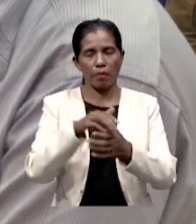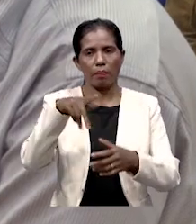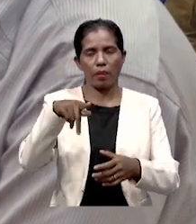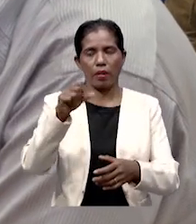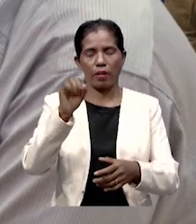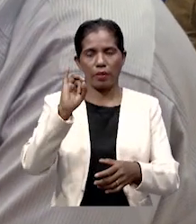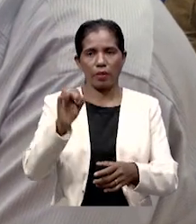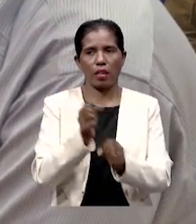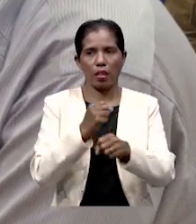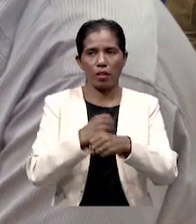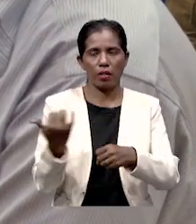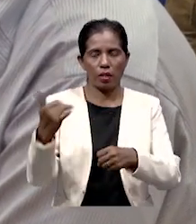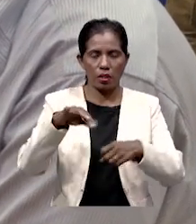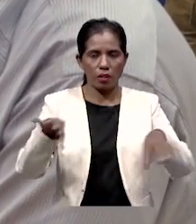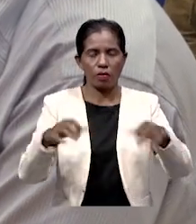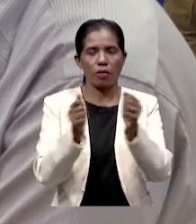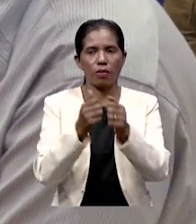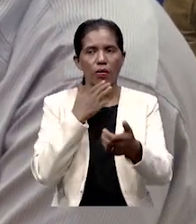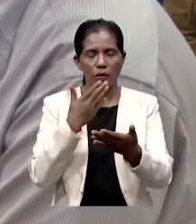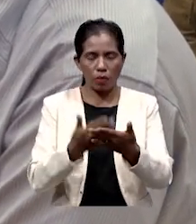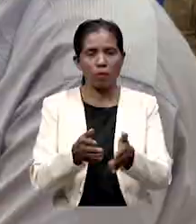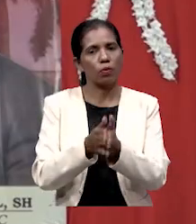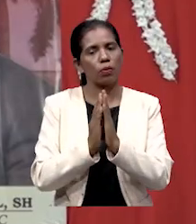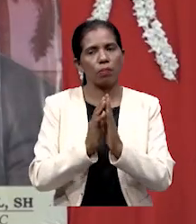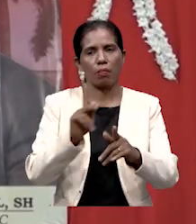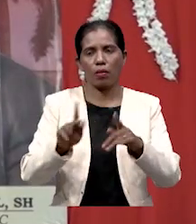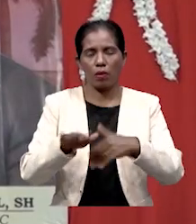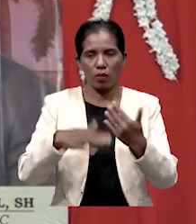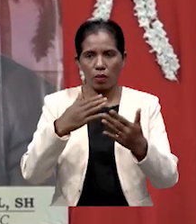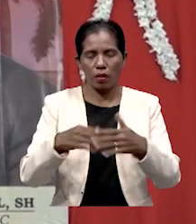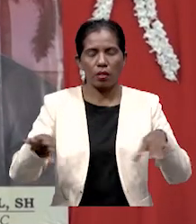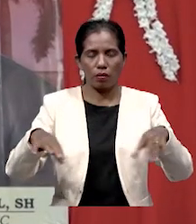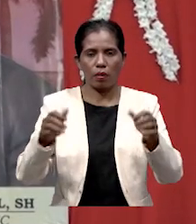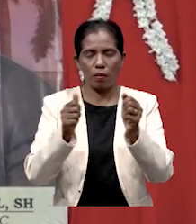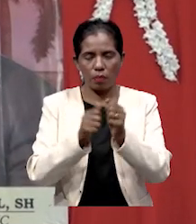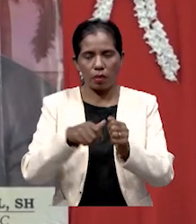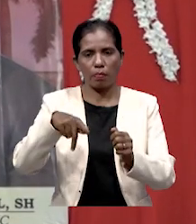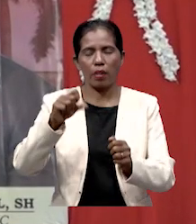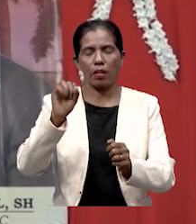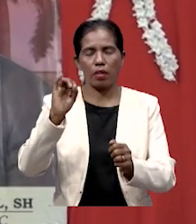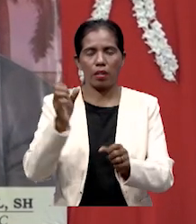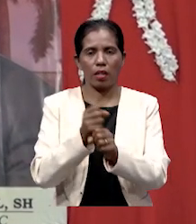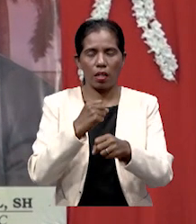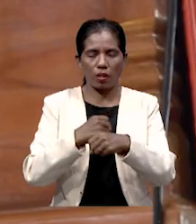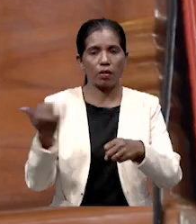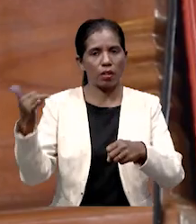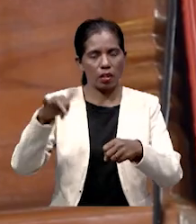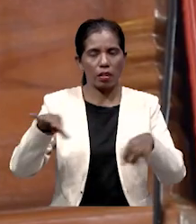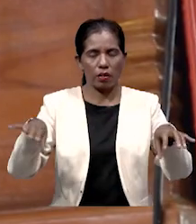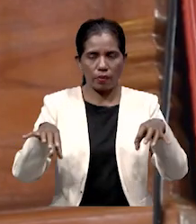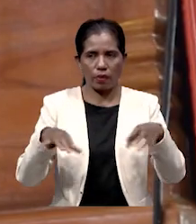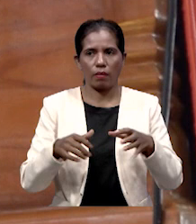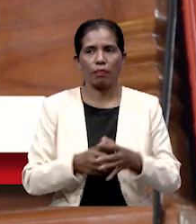halo siraneknar hodiak, no husu ba entidade hotu, atubele colaboro ho PSIC ba inhira halao siraneknar.